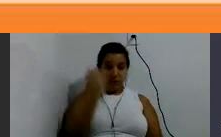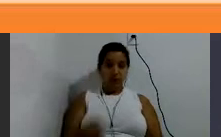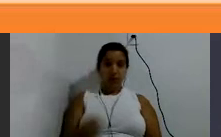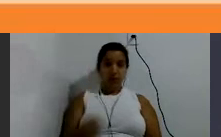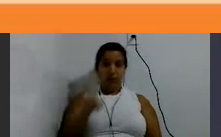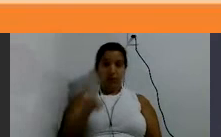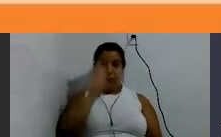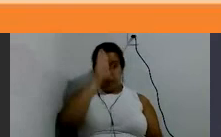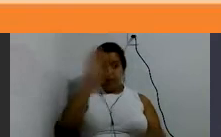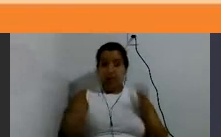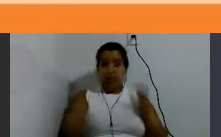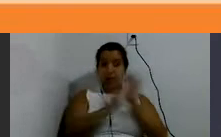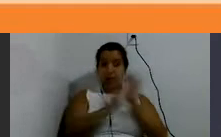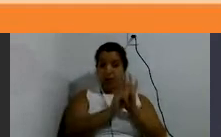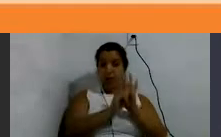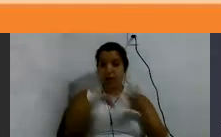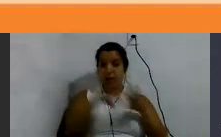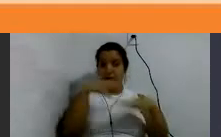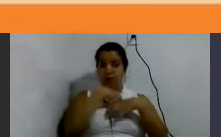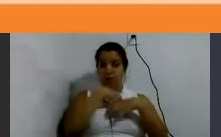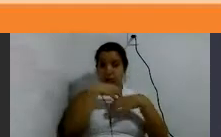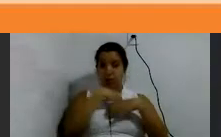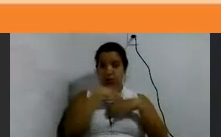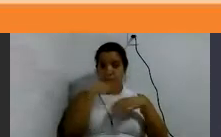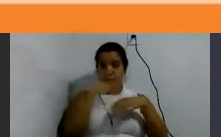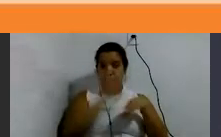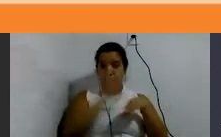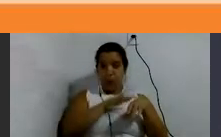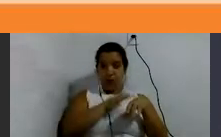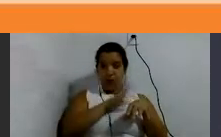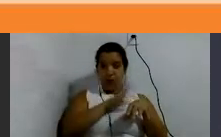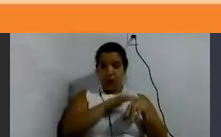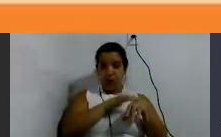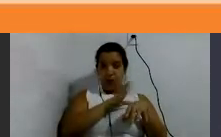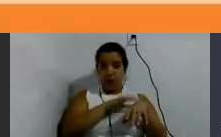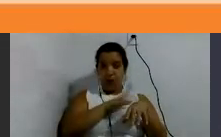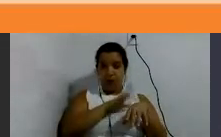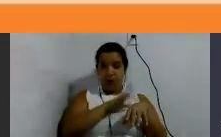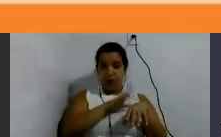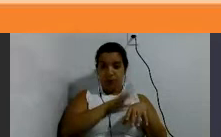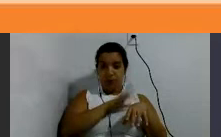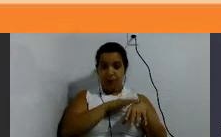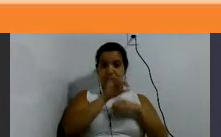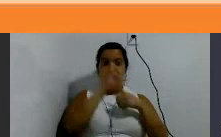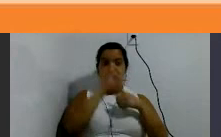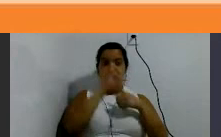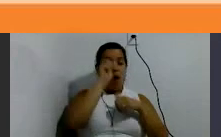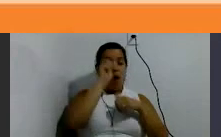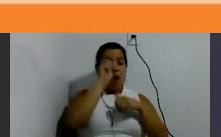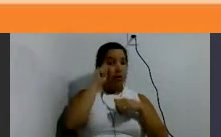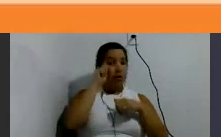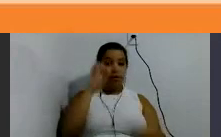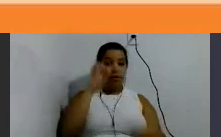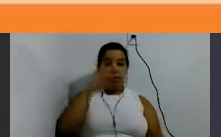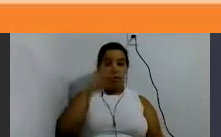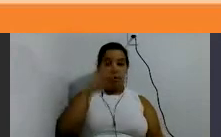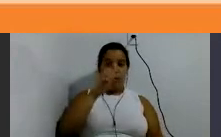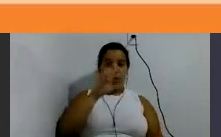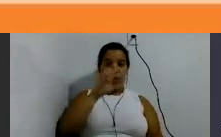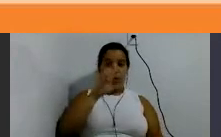principalmente para identificar o sintoma da doença, e se torna uma anemia hemolítica. Então,